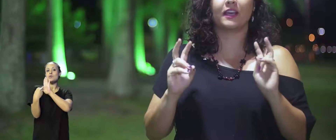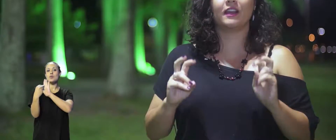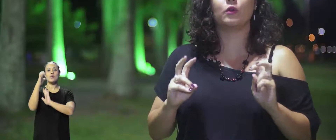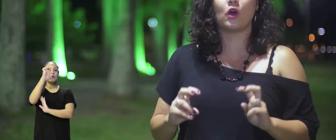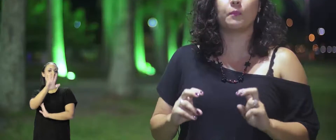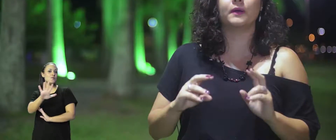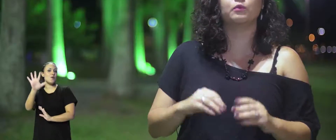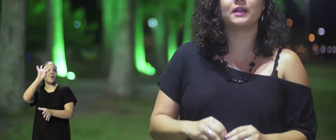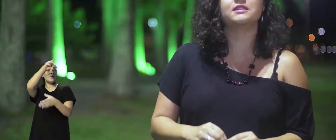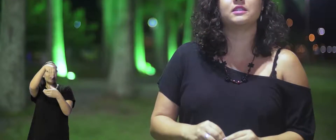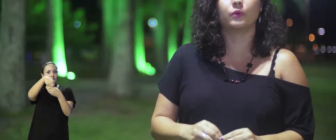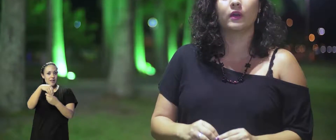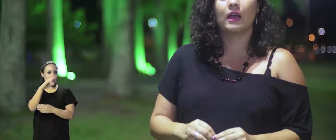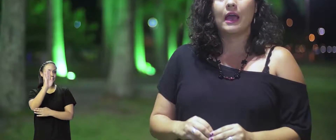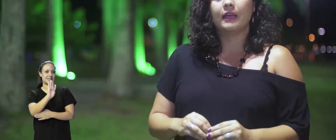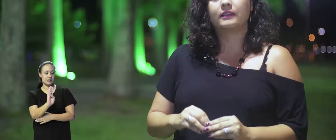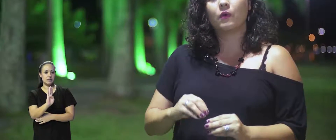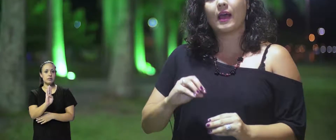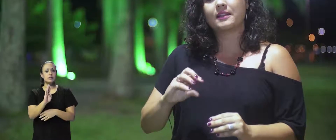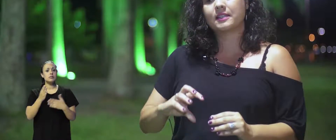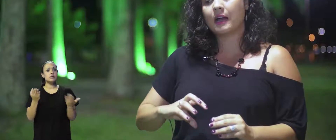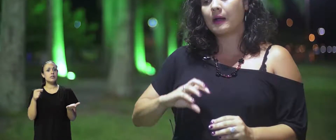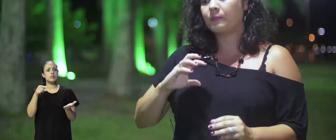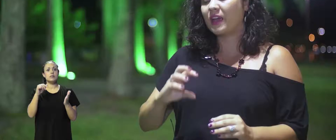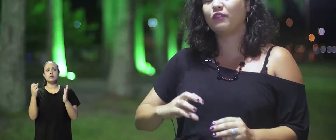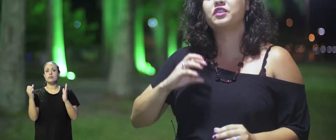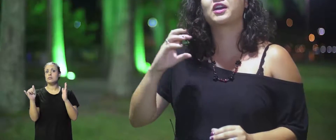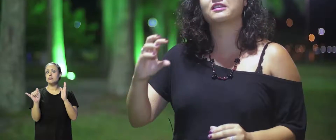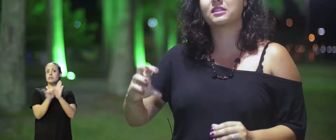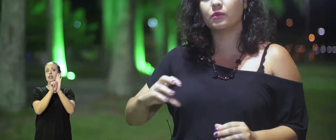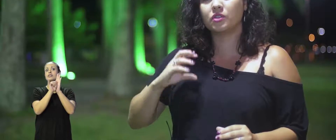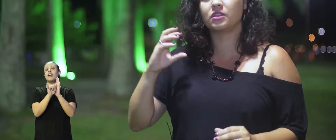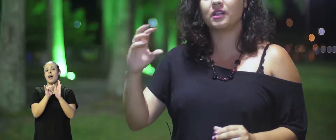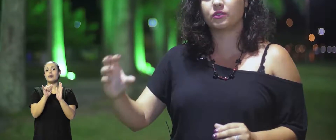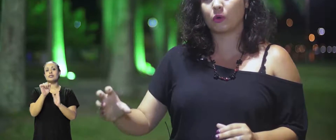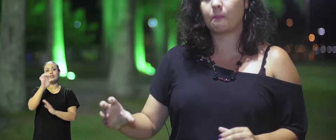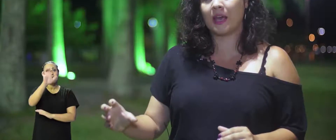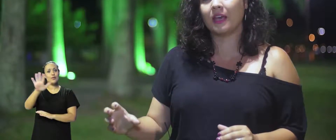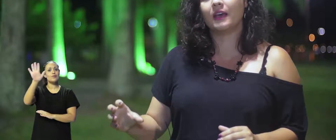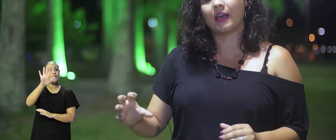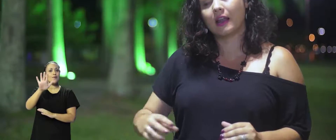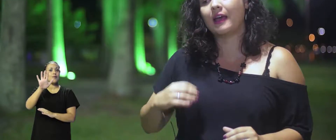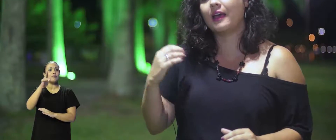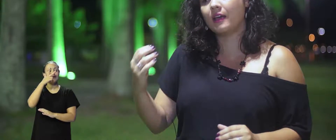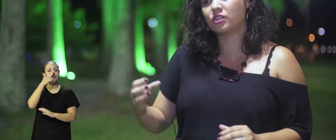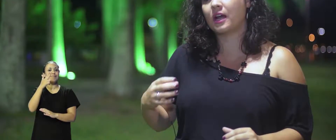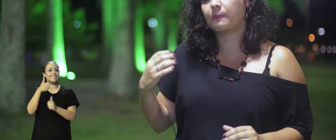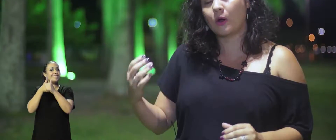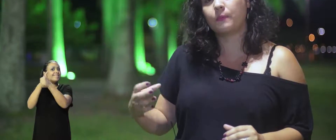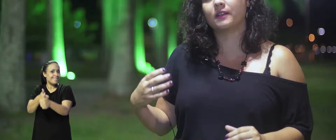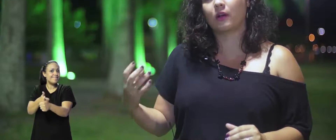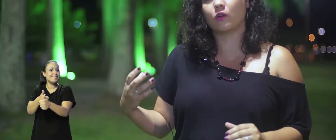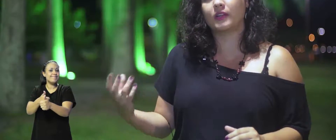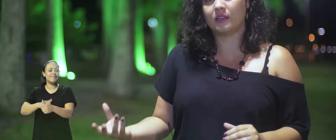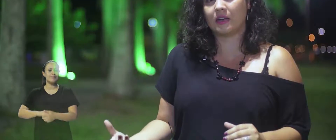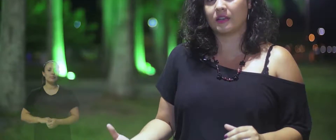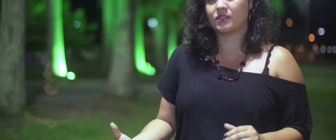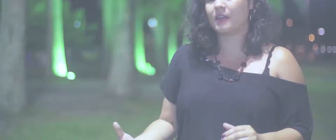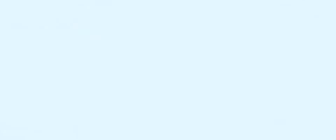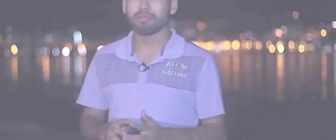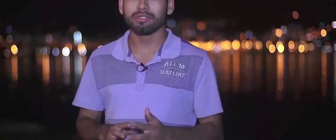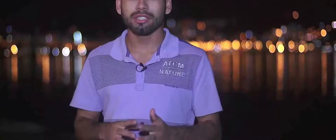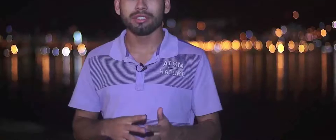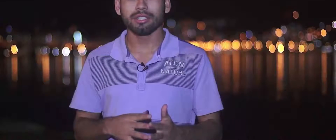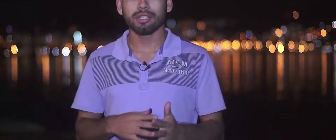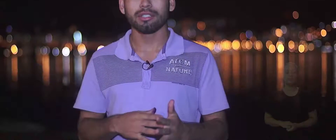de uma pequena Europa no Brasil. Então, essa reivindicação de identidade europeia, ela é já própria da colonialidade,